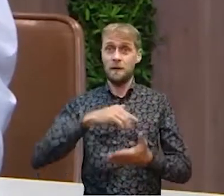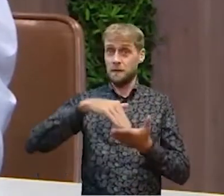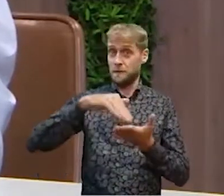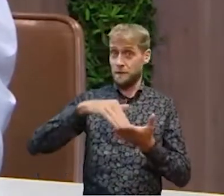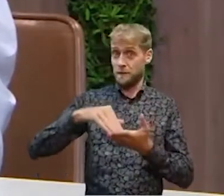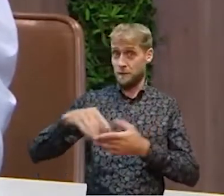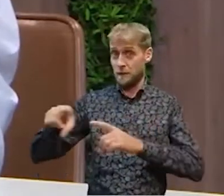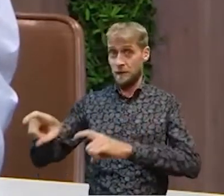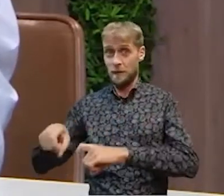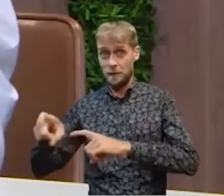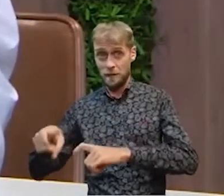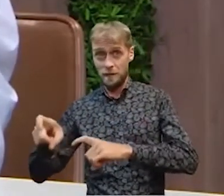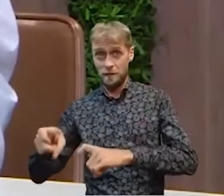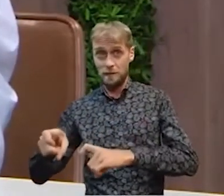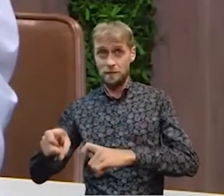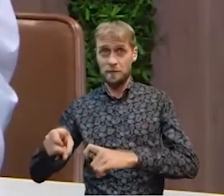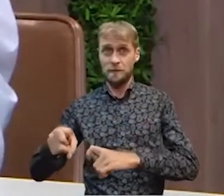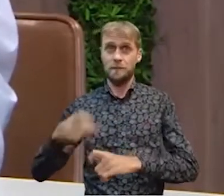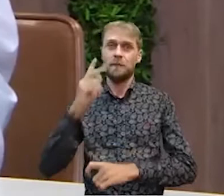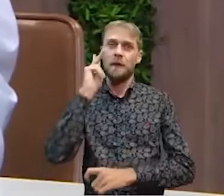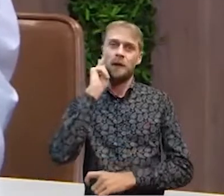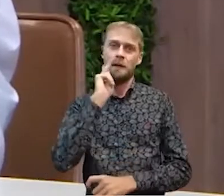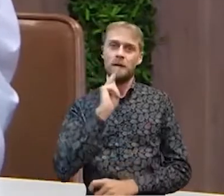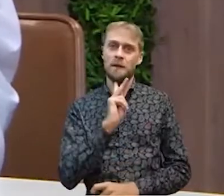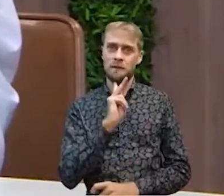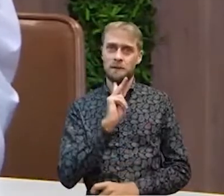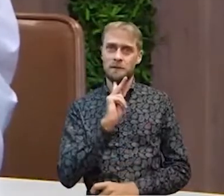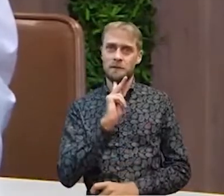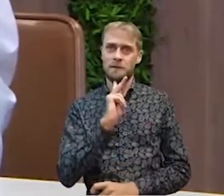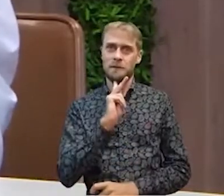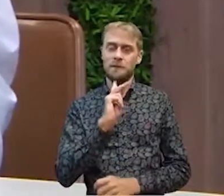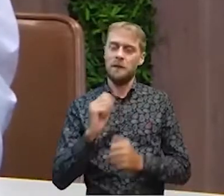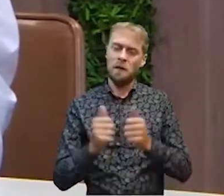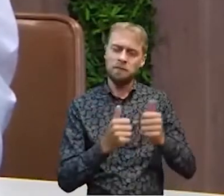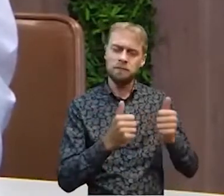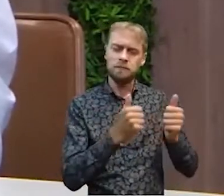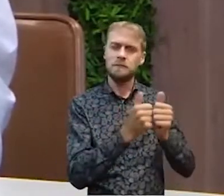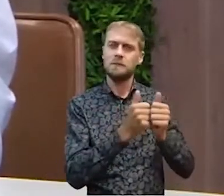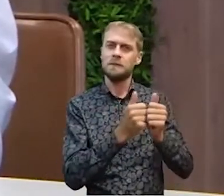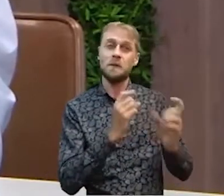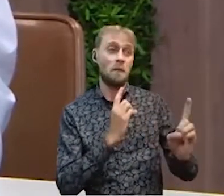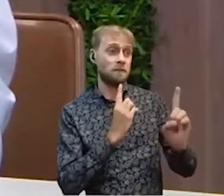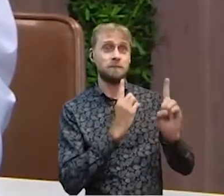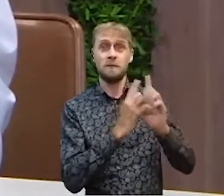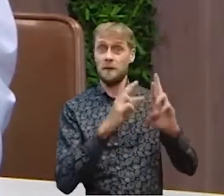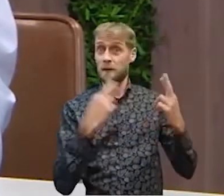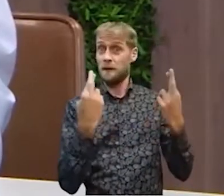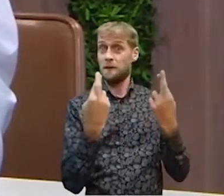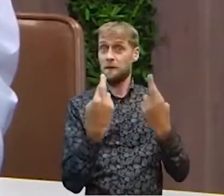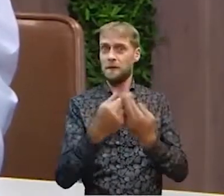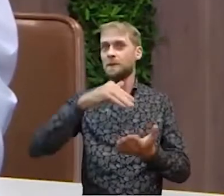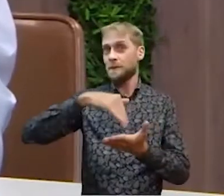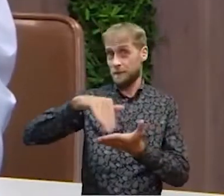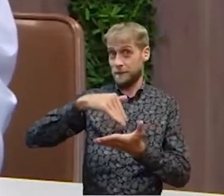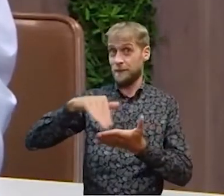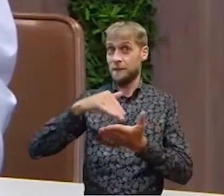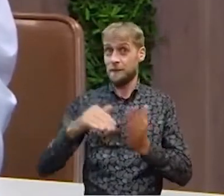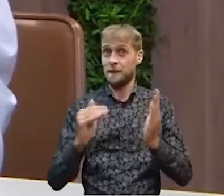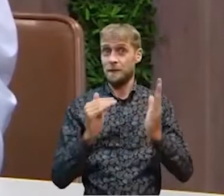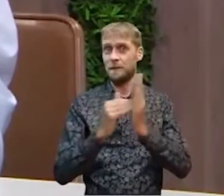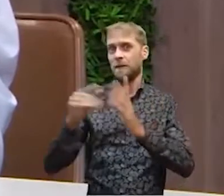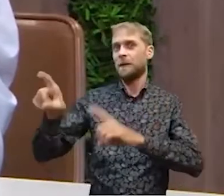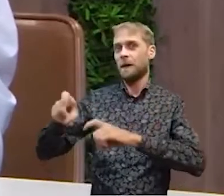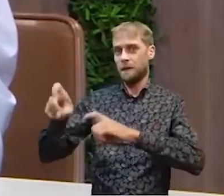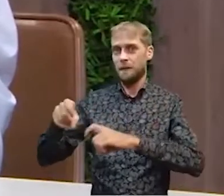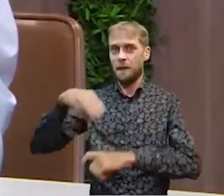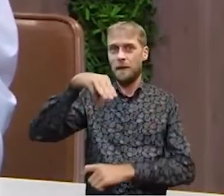da Agricultura, César Hallum, que vai conduzir o encontro de secretários que fazem parte da fronteira